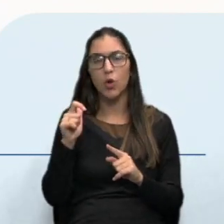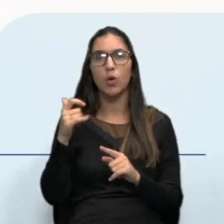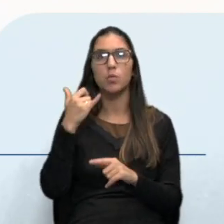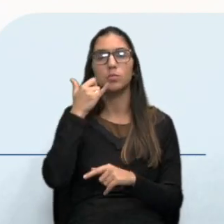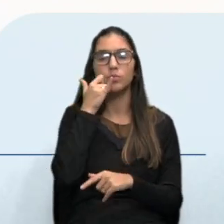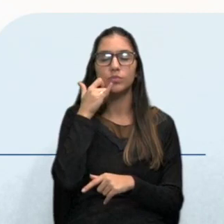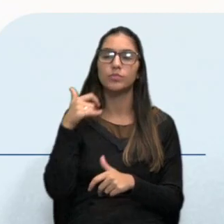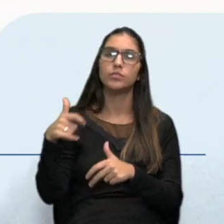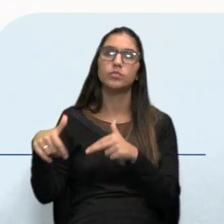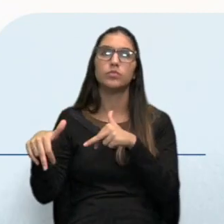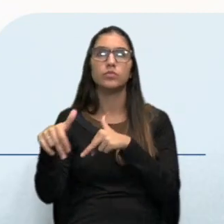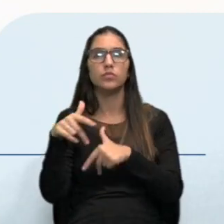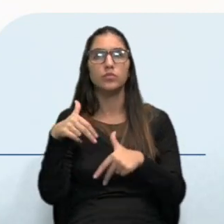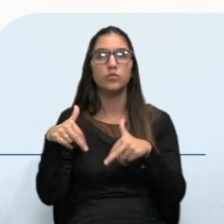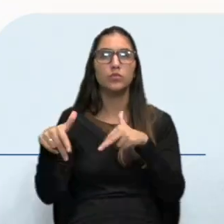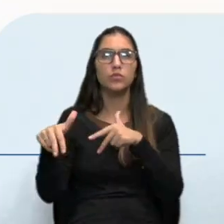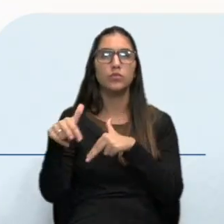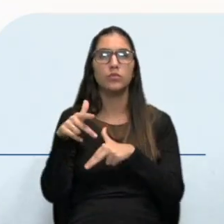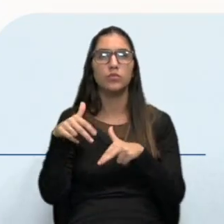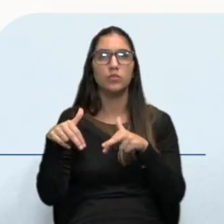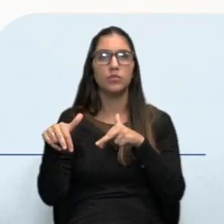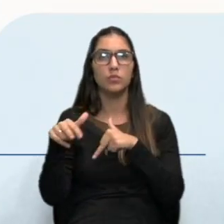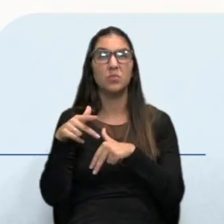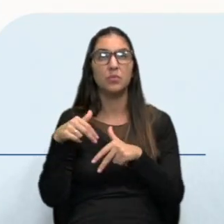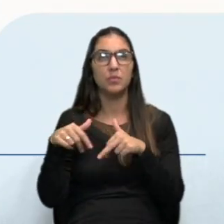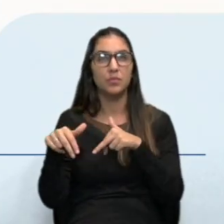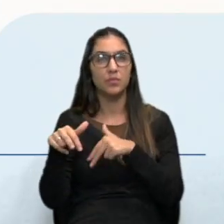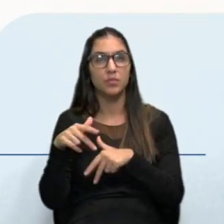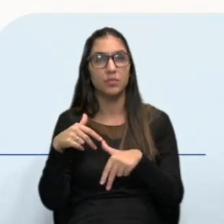movendo aqui para baixo.